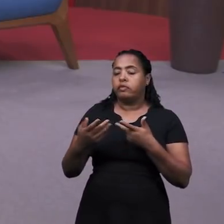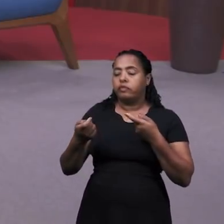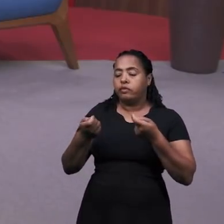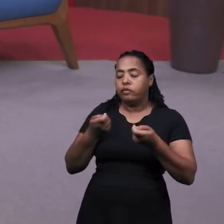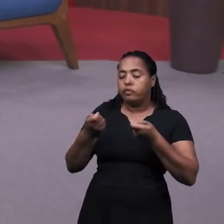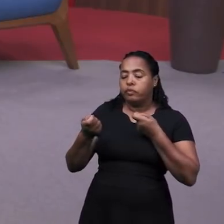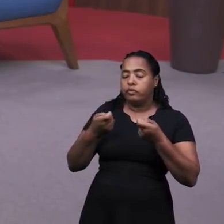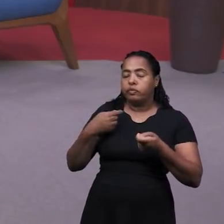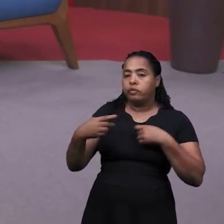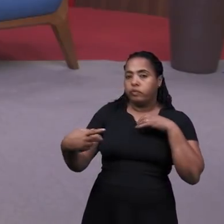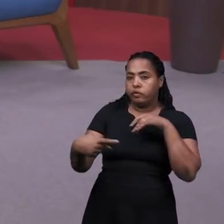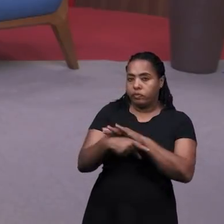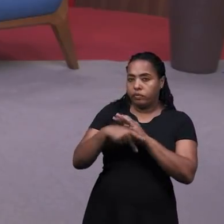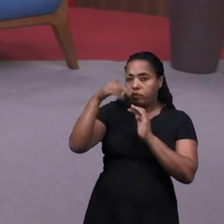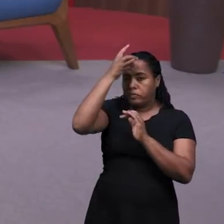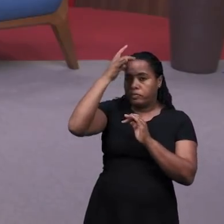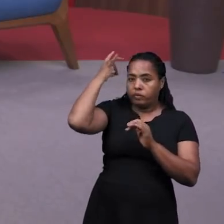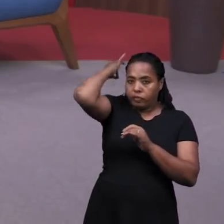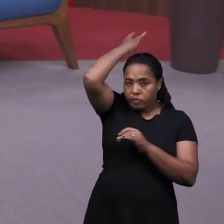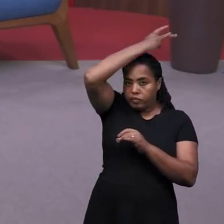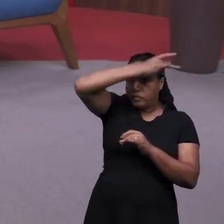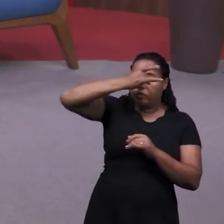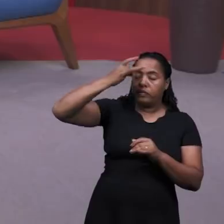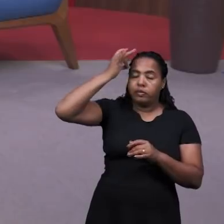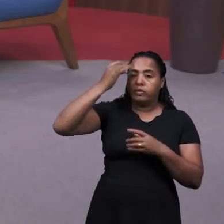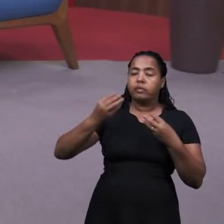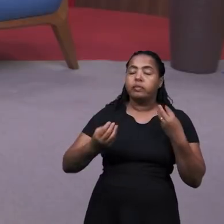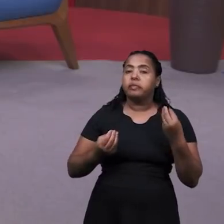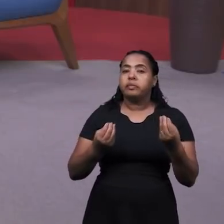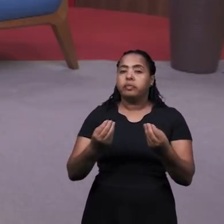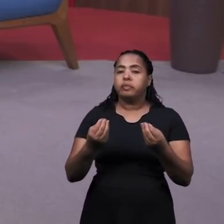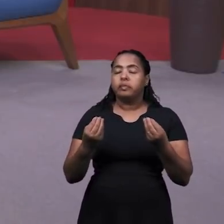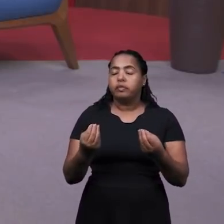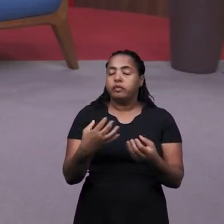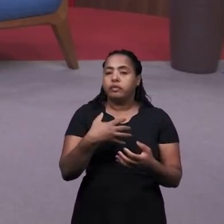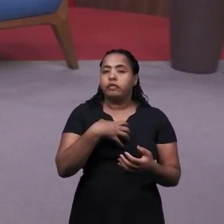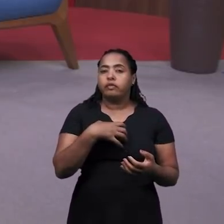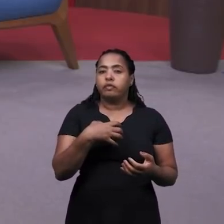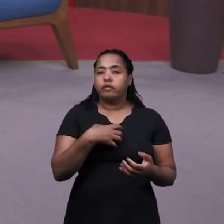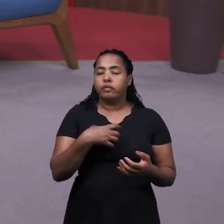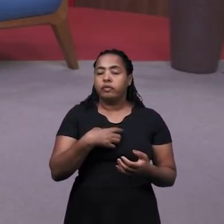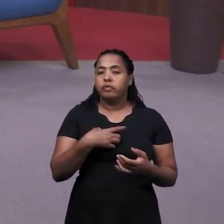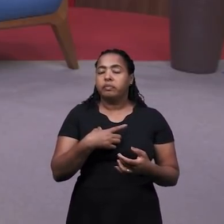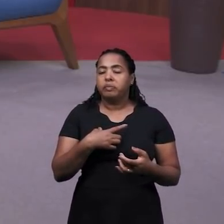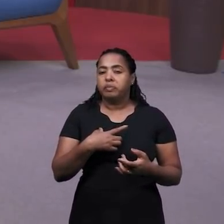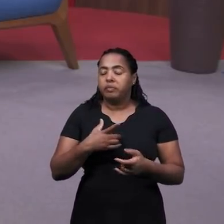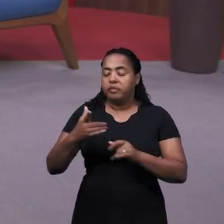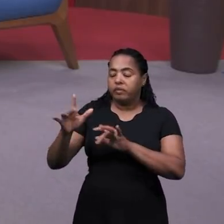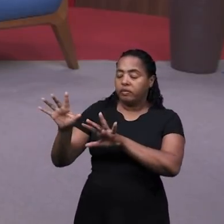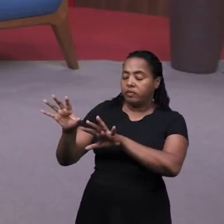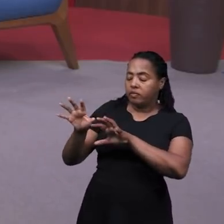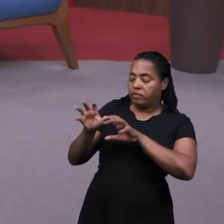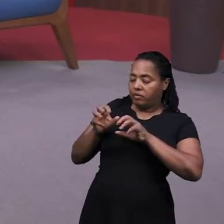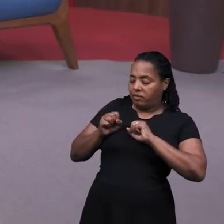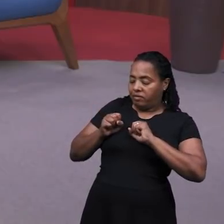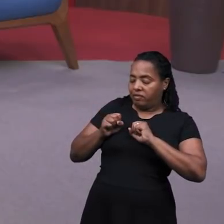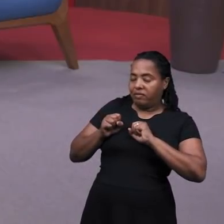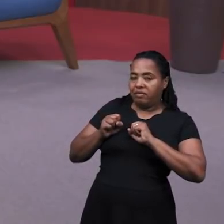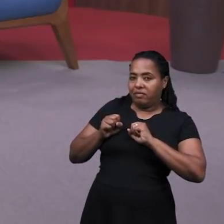do governo do Espírito Santo, para que ele possa, desta forma, receber